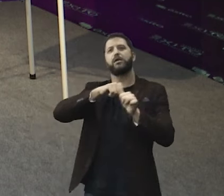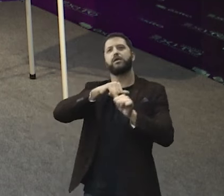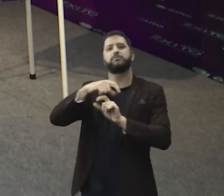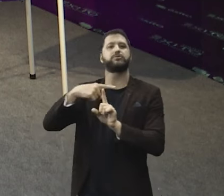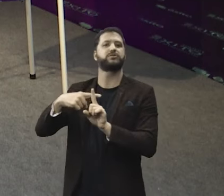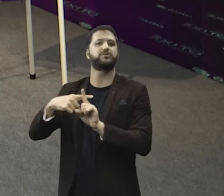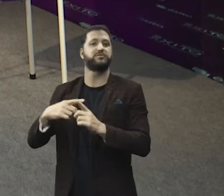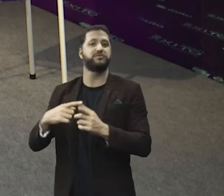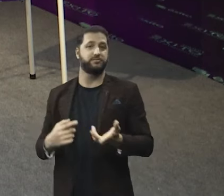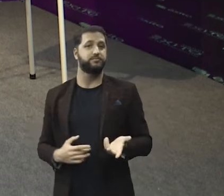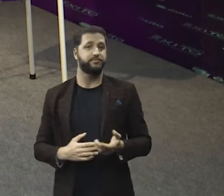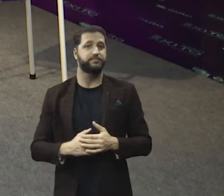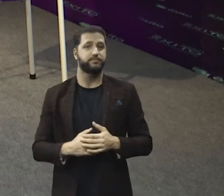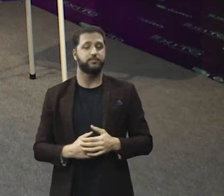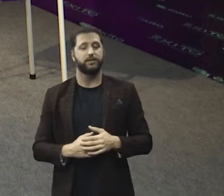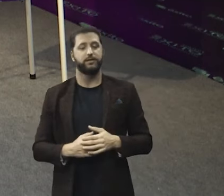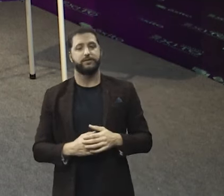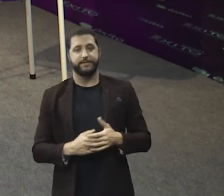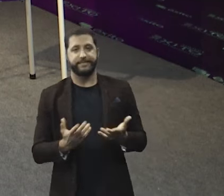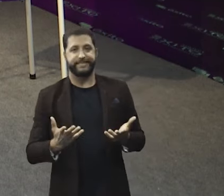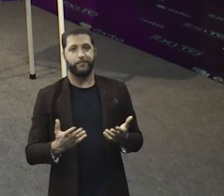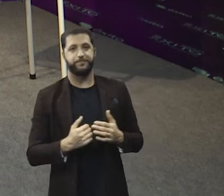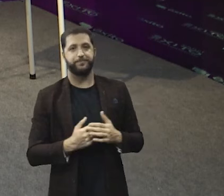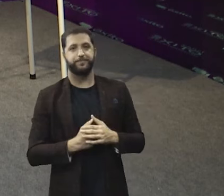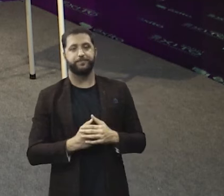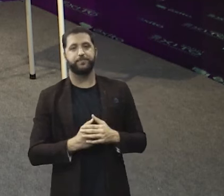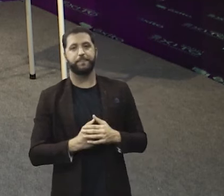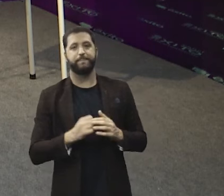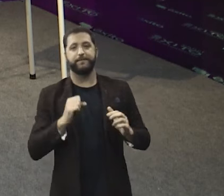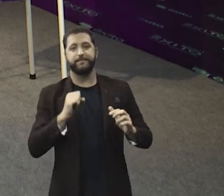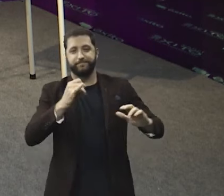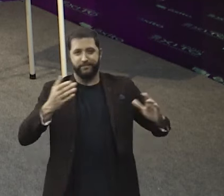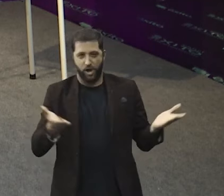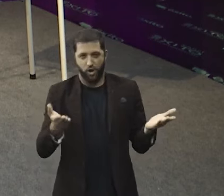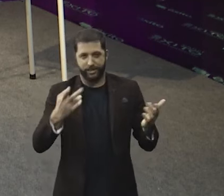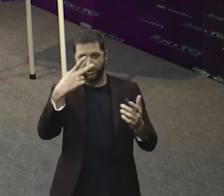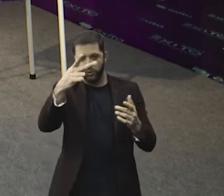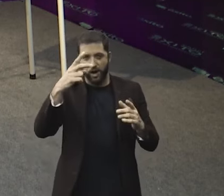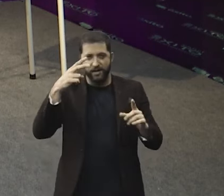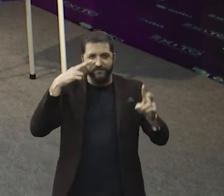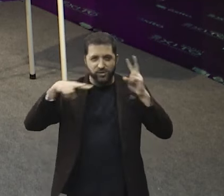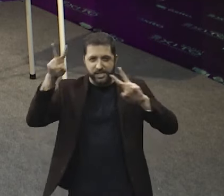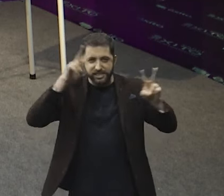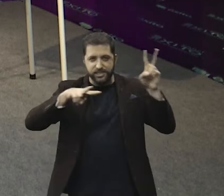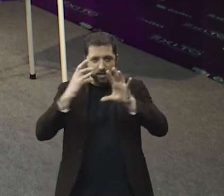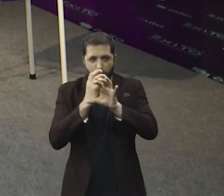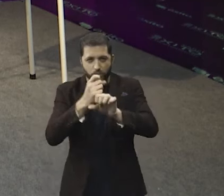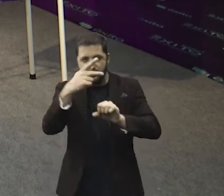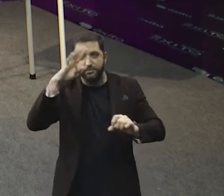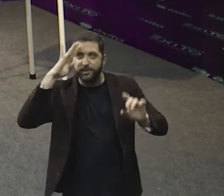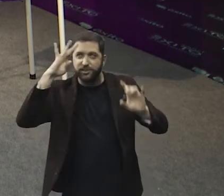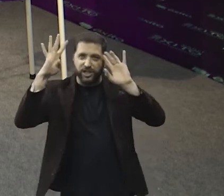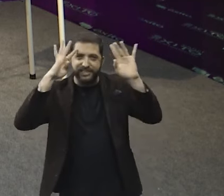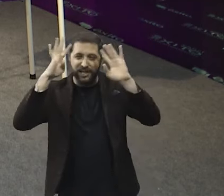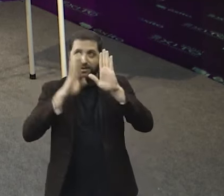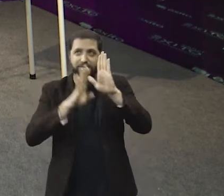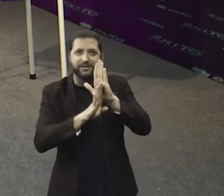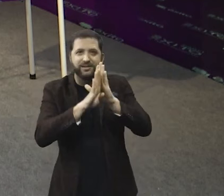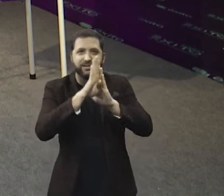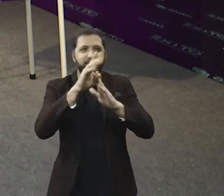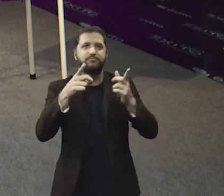partir disso Digamos que eu tenho agora não só a tua visualização por meio da da imaginação porque quando eu faço a visualização eu digo